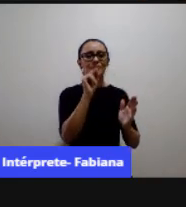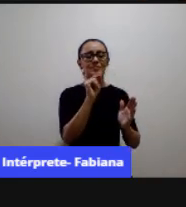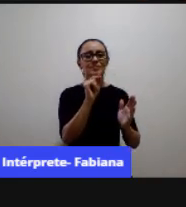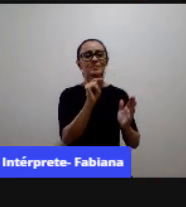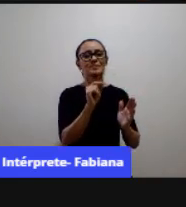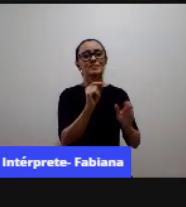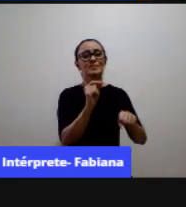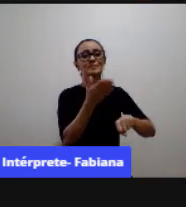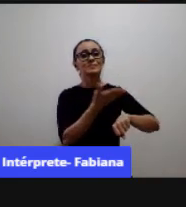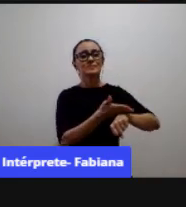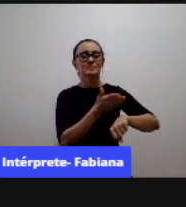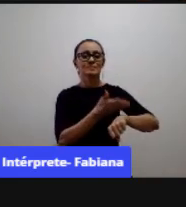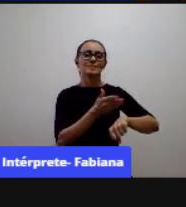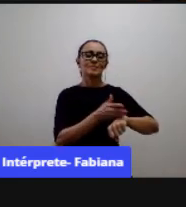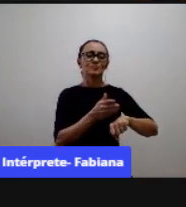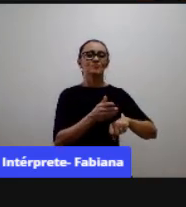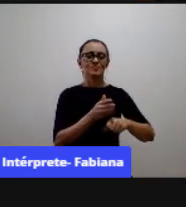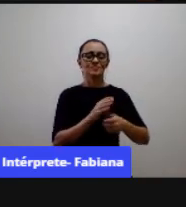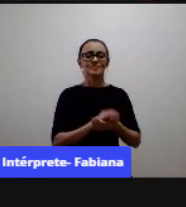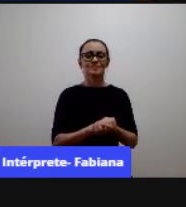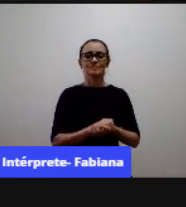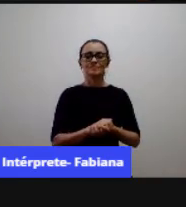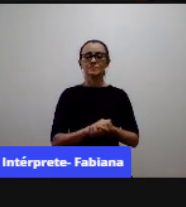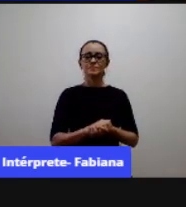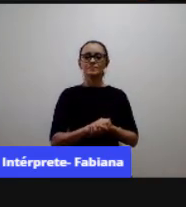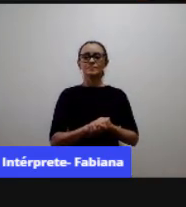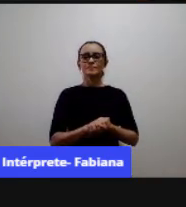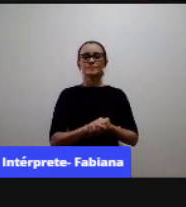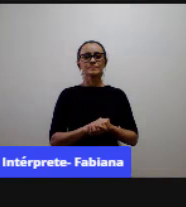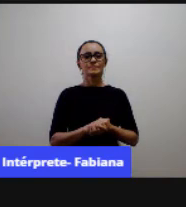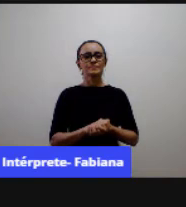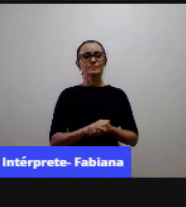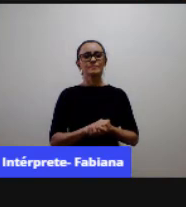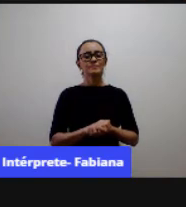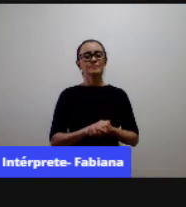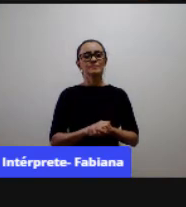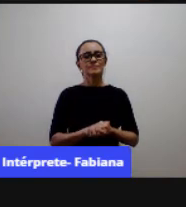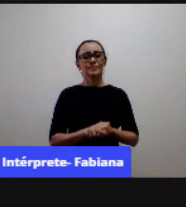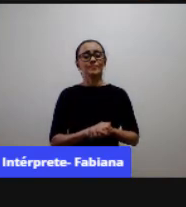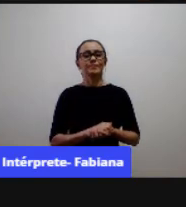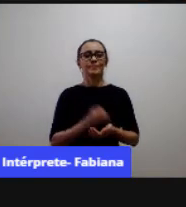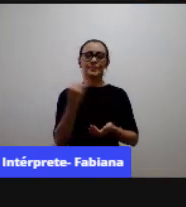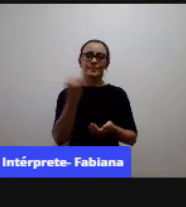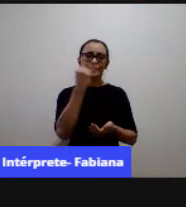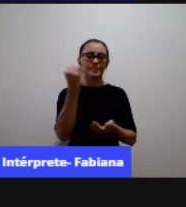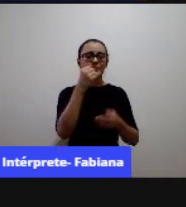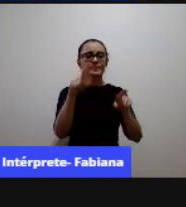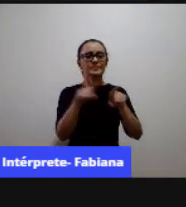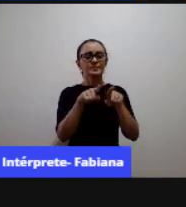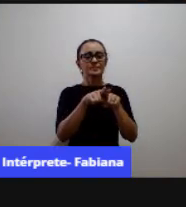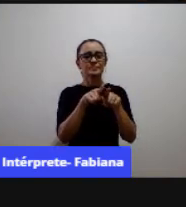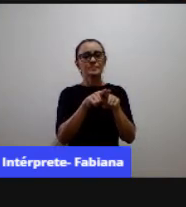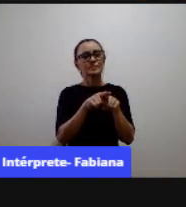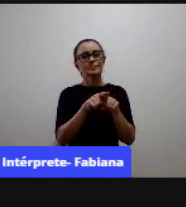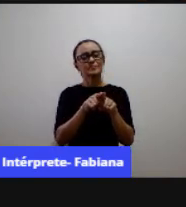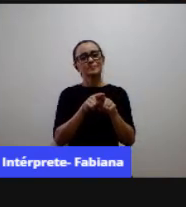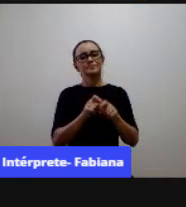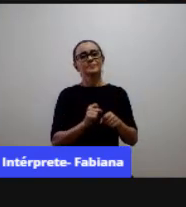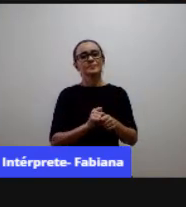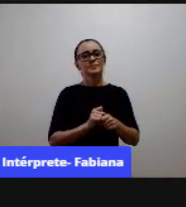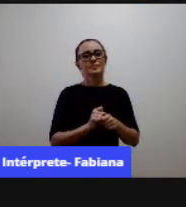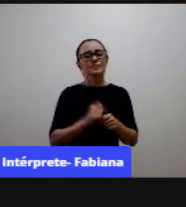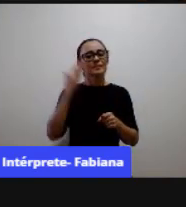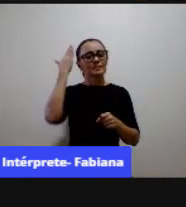práticas curriculares. Né, Sandra? E até também da questão do manejo de sala, que é importante também nessa hora